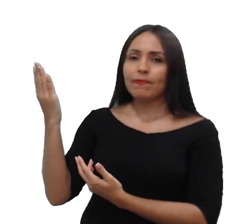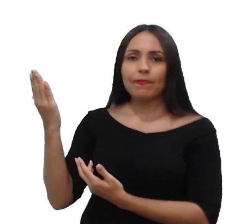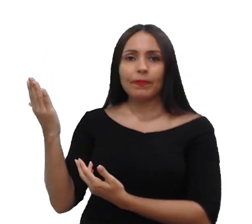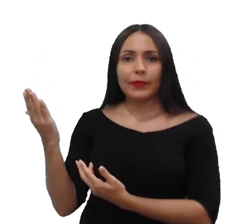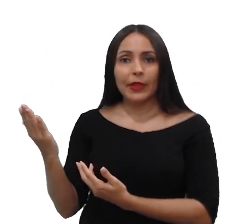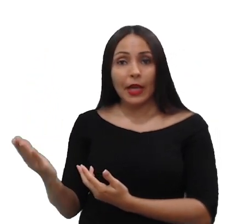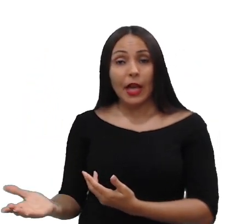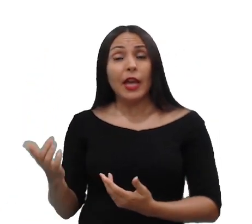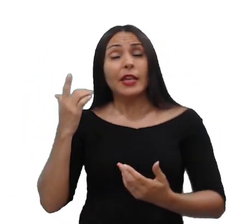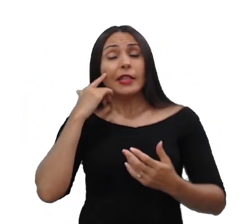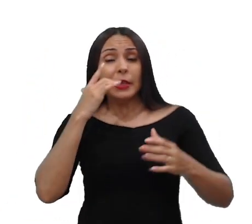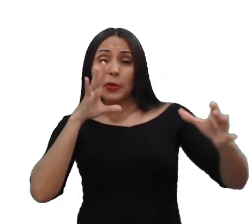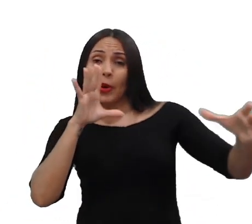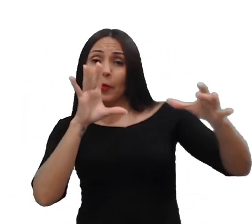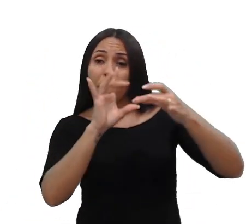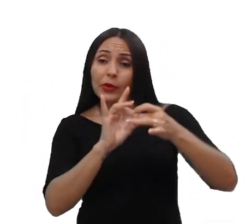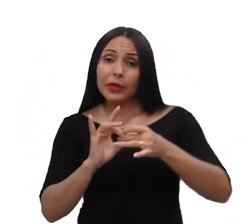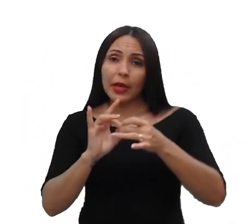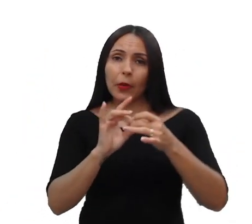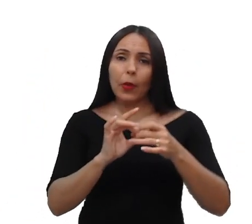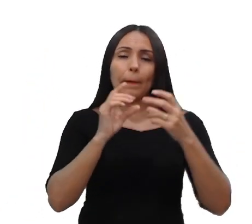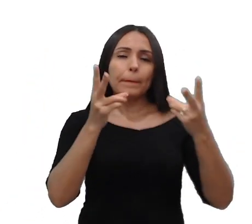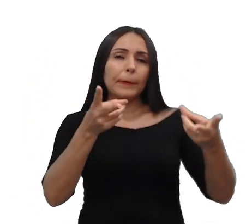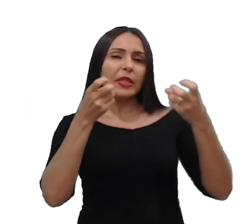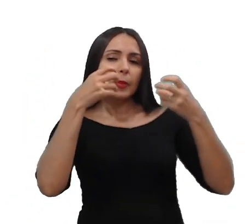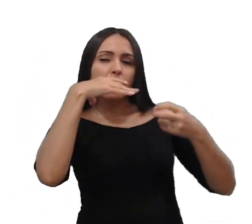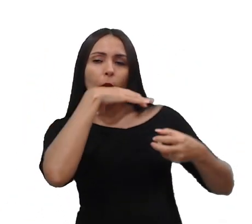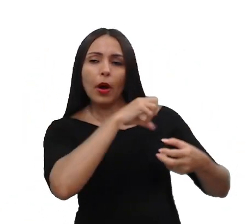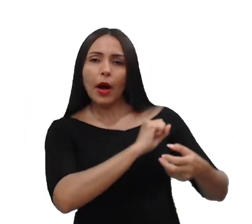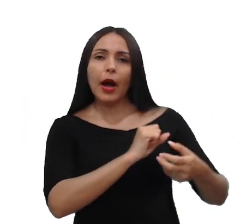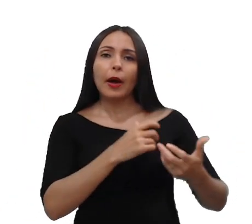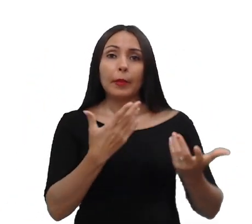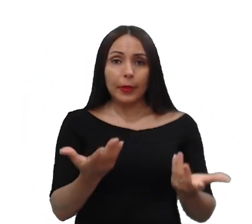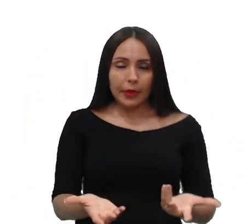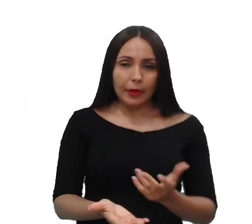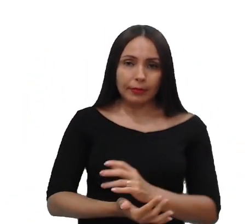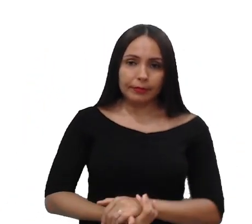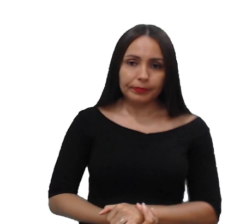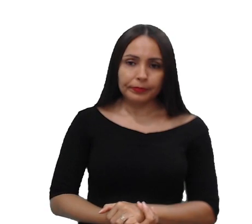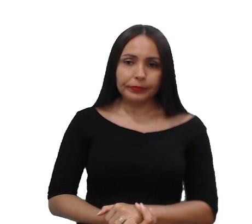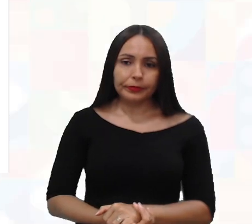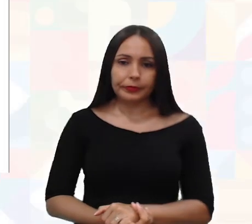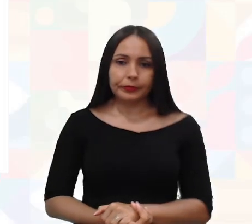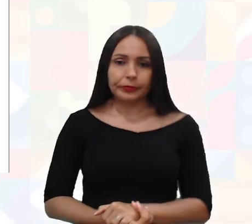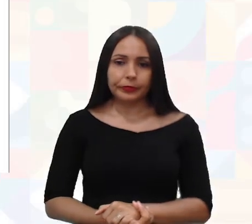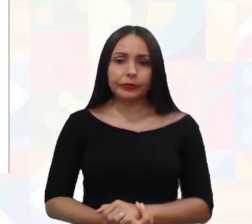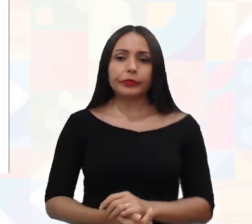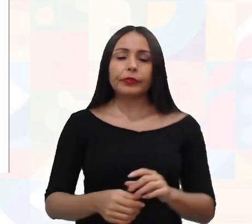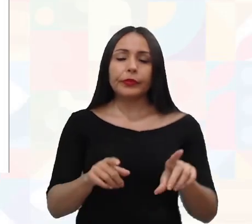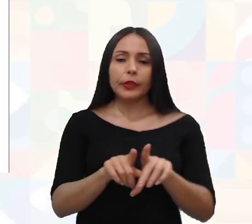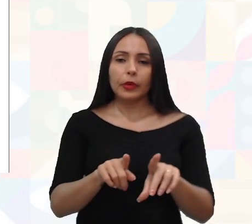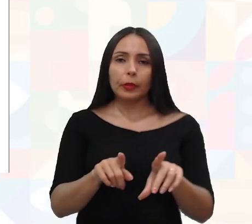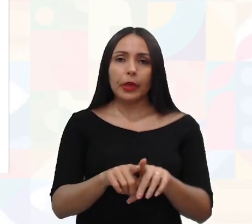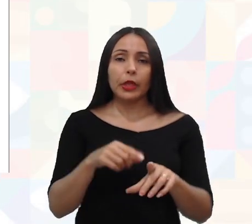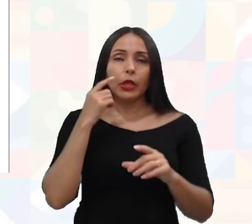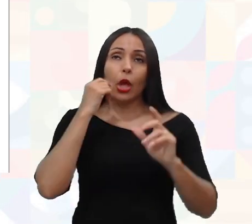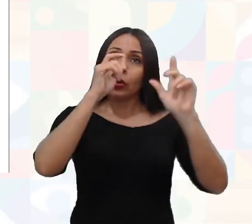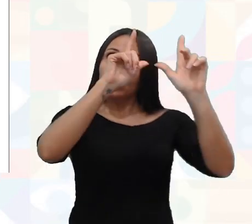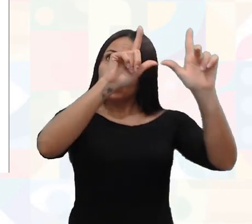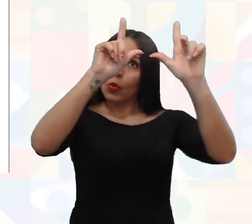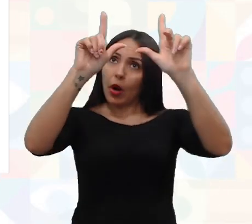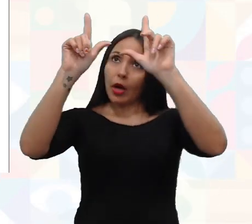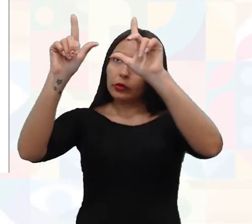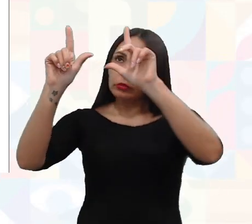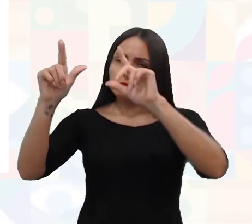uma harmonia, uma percepção rápida, né, daquilo que você quer compor no ambiente. assim como a imagem dos quadros